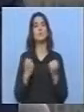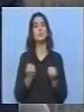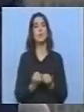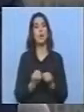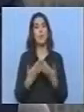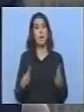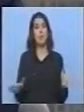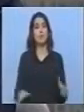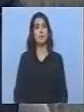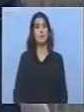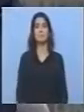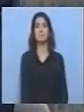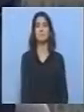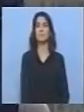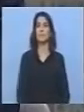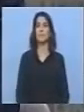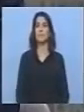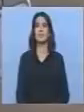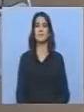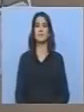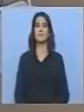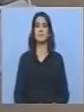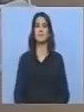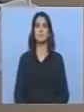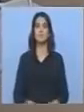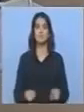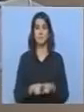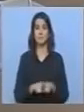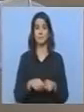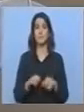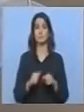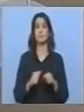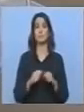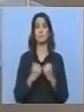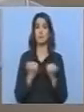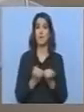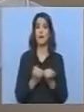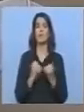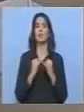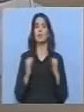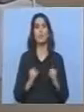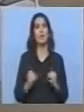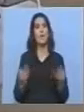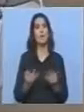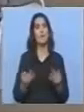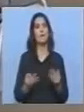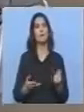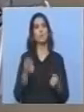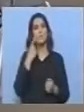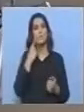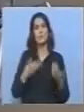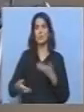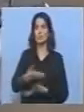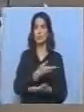numa sociedade aberta. E cada vez mais numa sociedade, como há pouco falava, numa sociedade que é internacional e onde há estas partilhas de